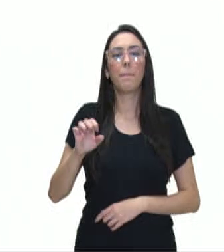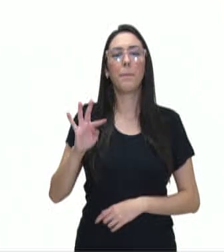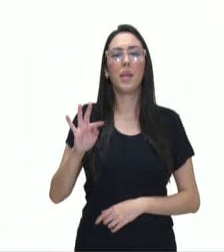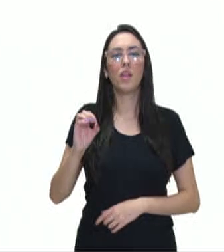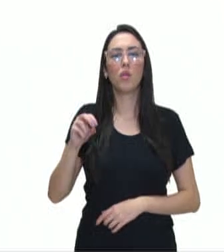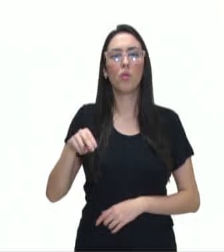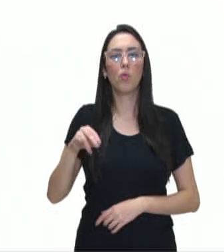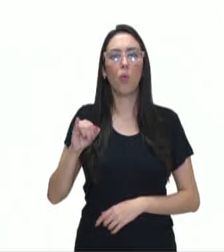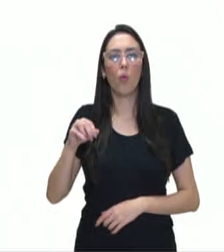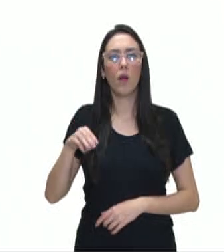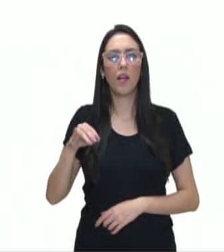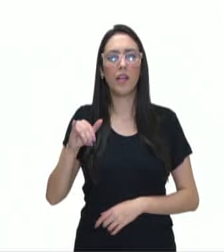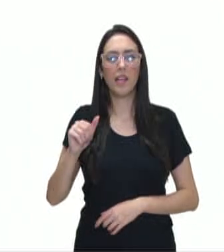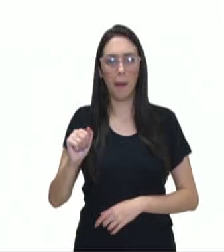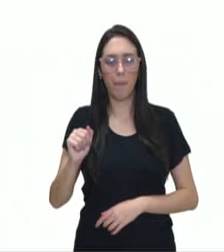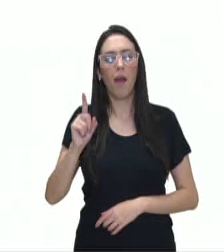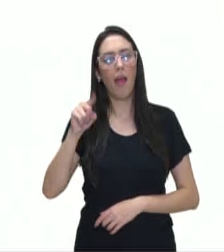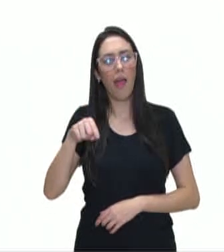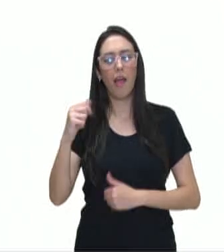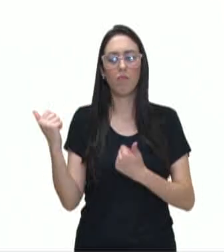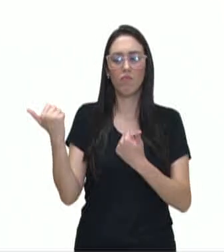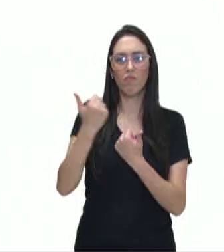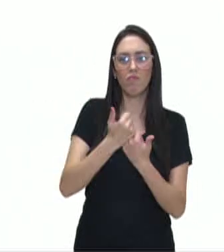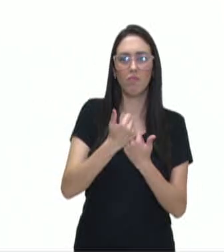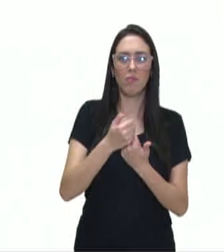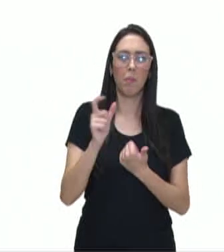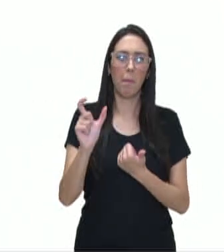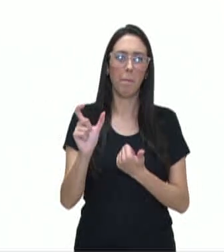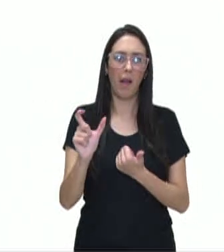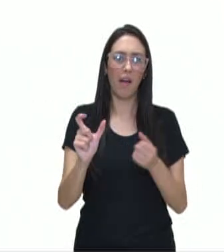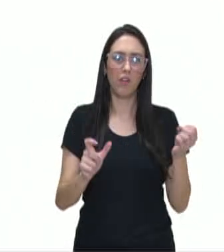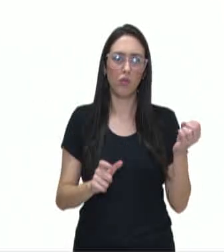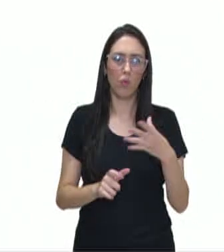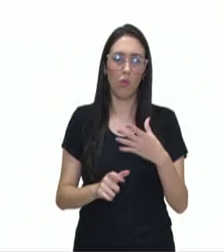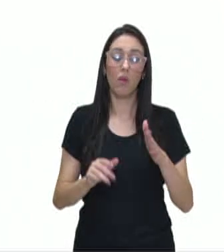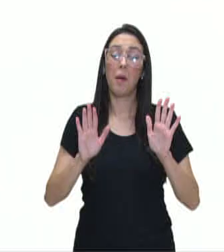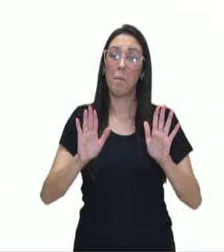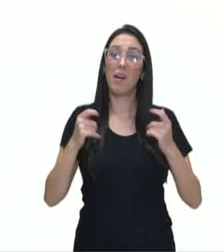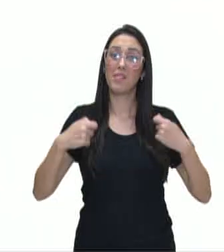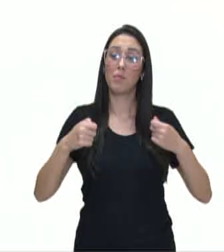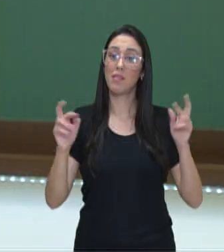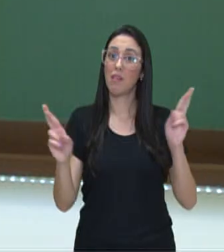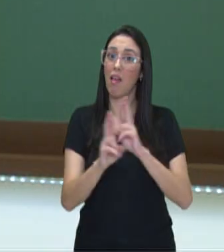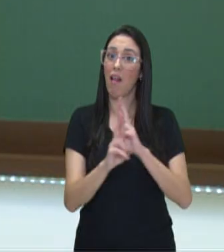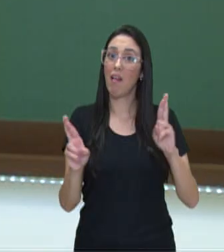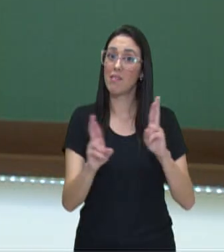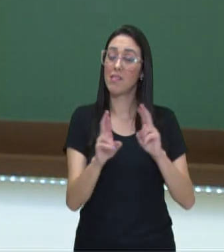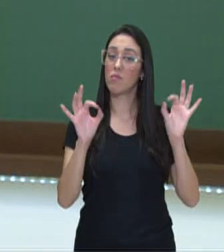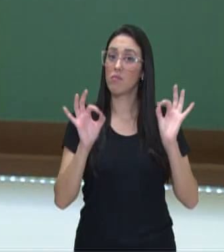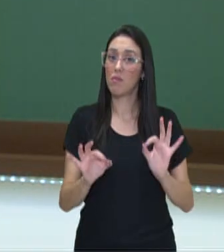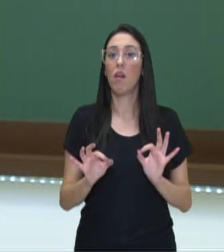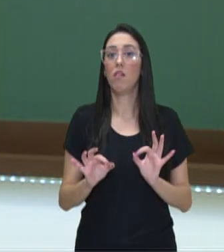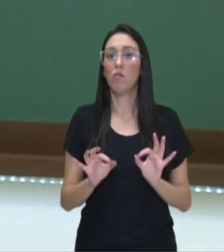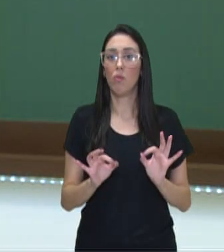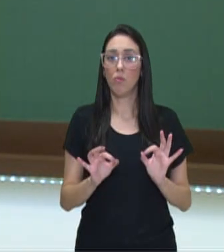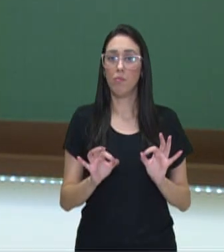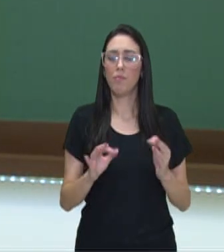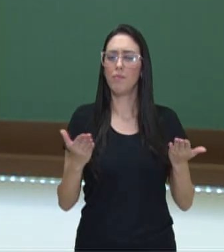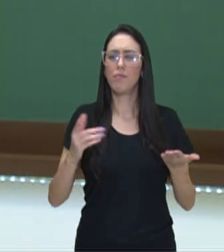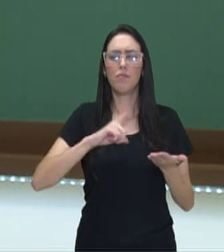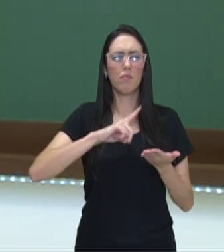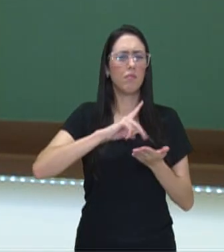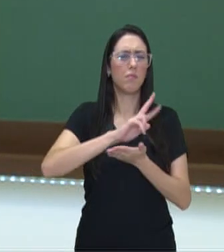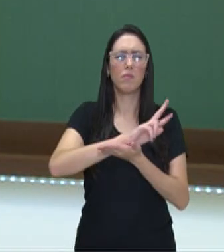que consiste na substituição de um termo por outro, desde que haja uma relação entre eles. Então, temos